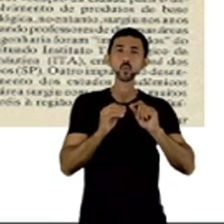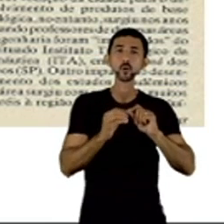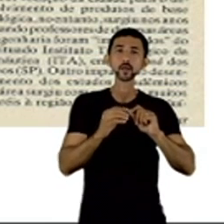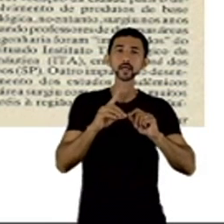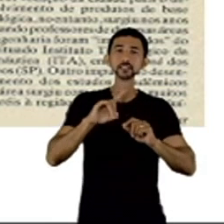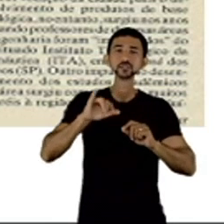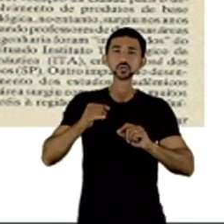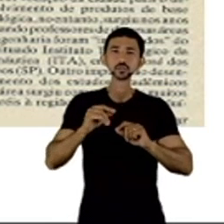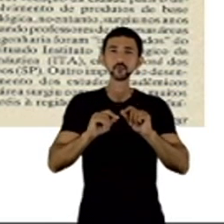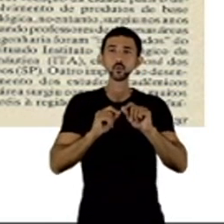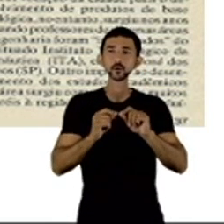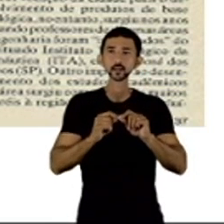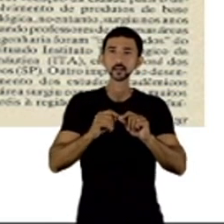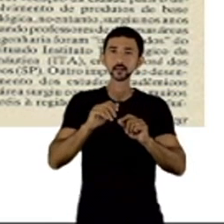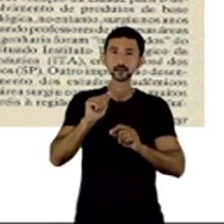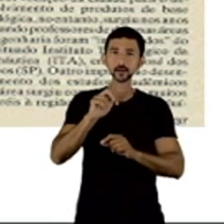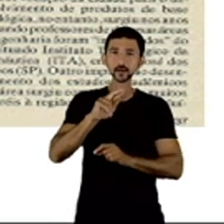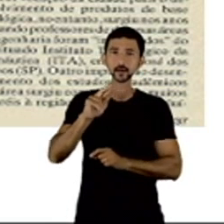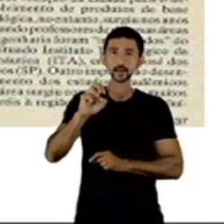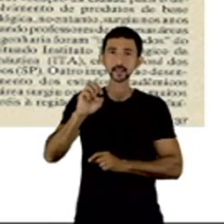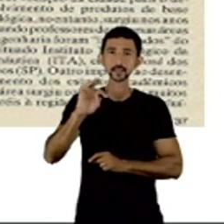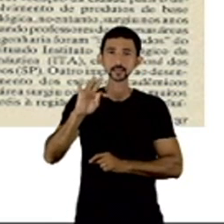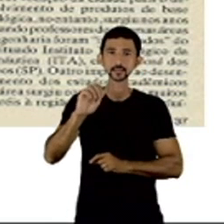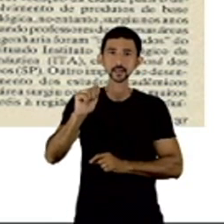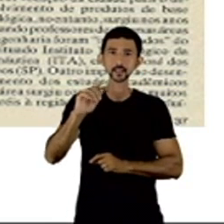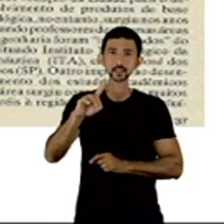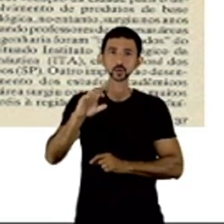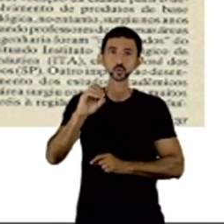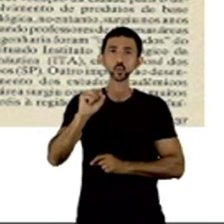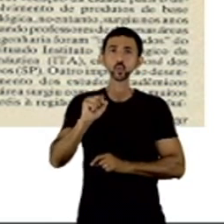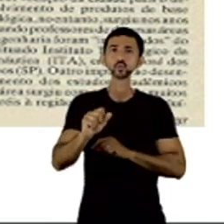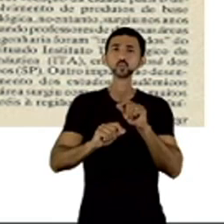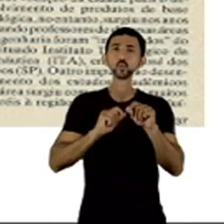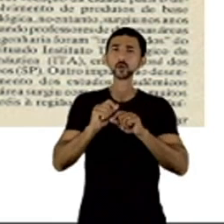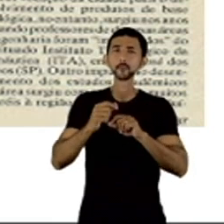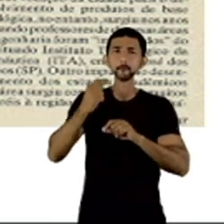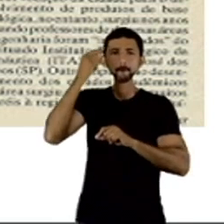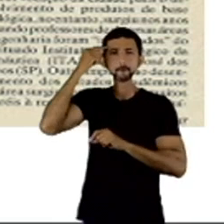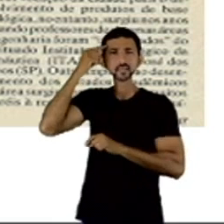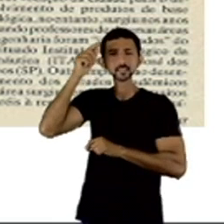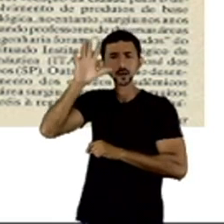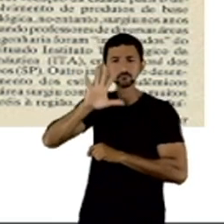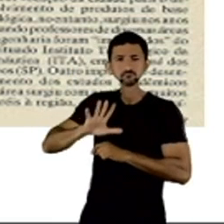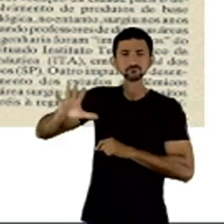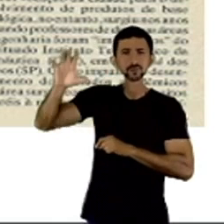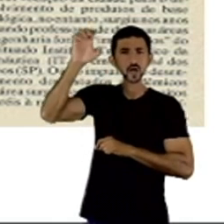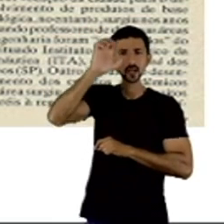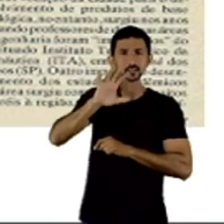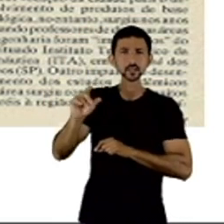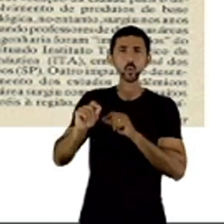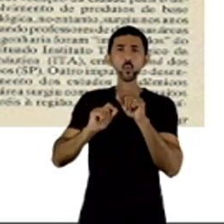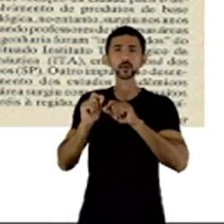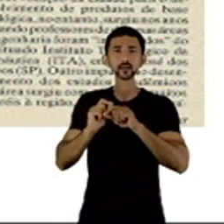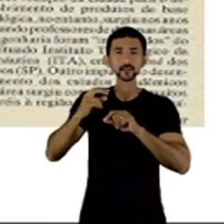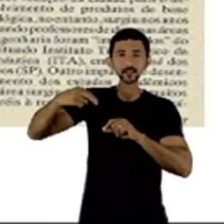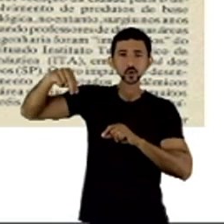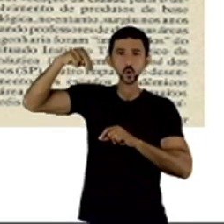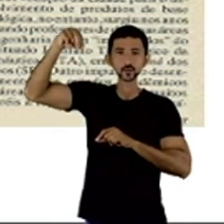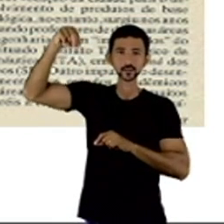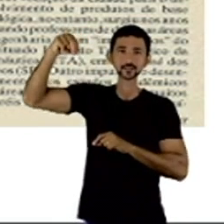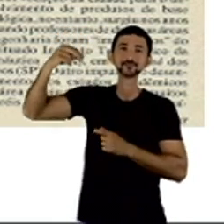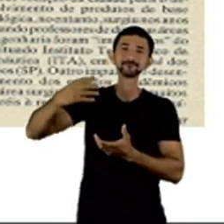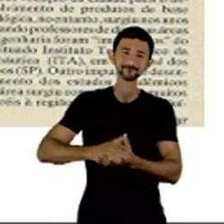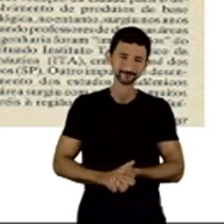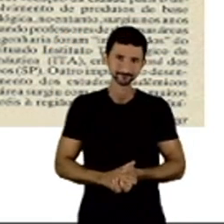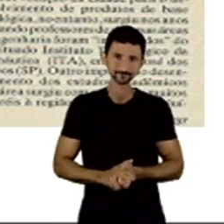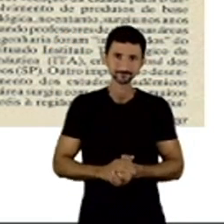adjetivo arretados aí nos faz pensar em uma das regiões do nosso país, a região Nordeste. E